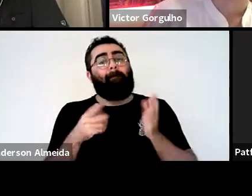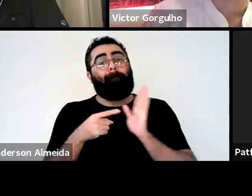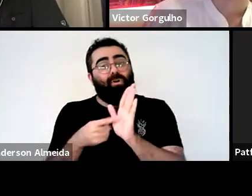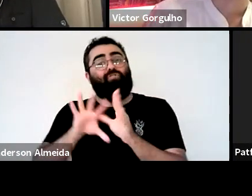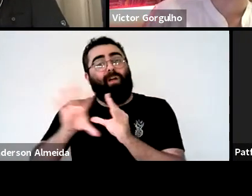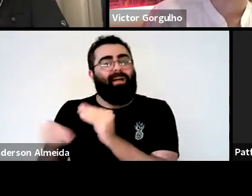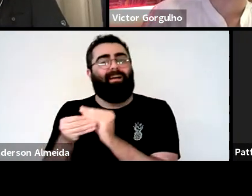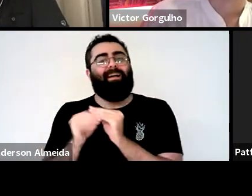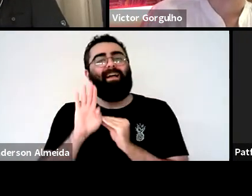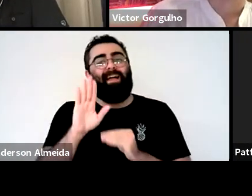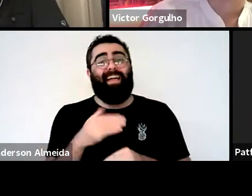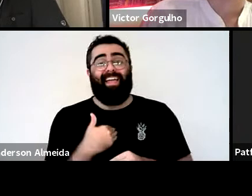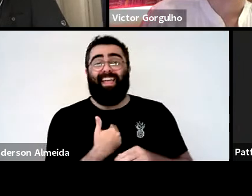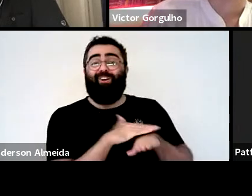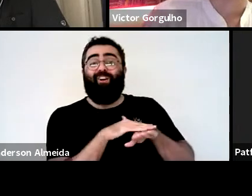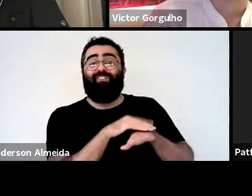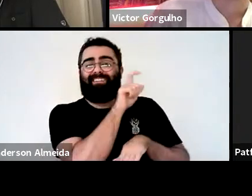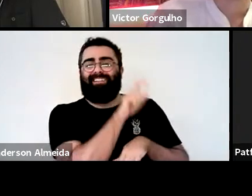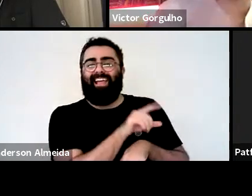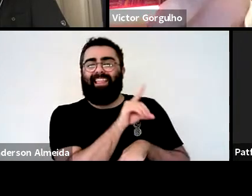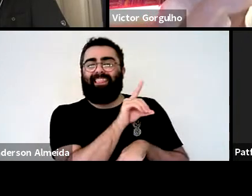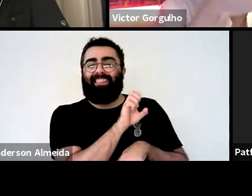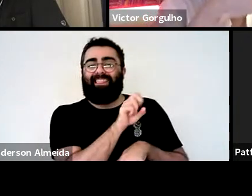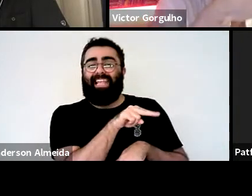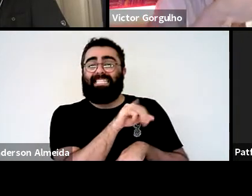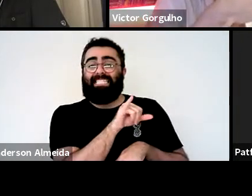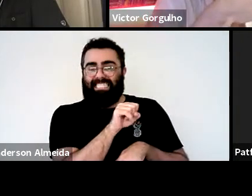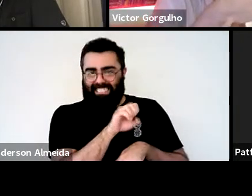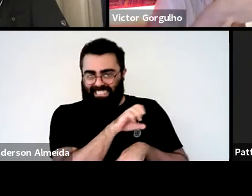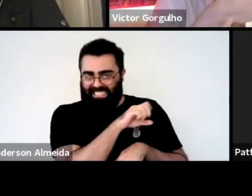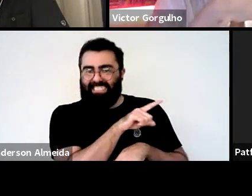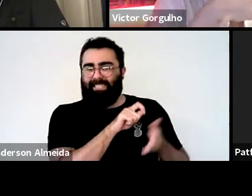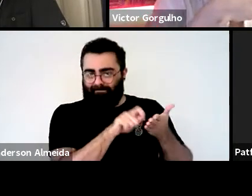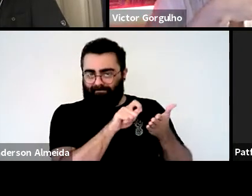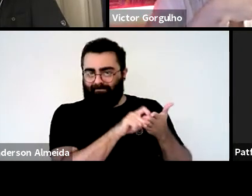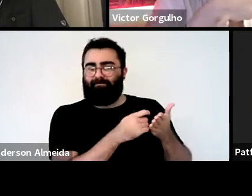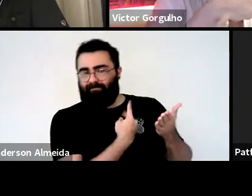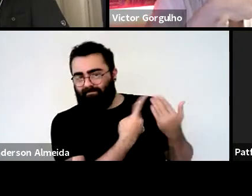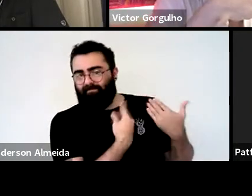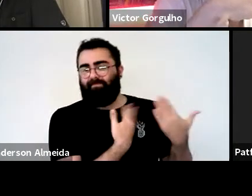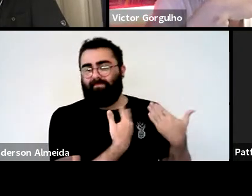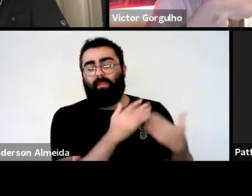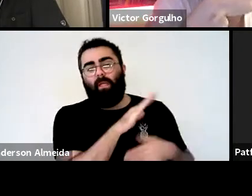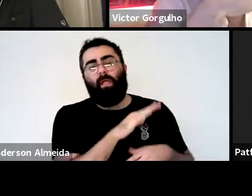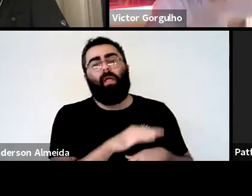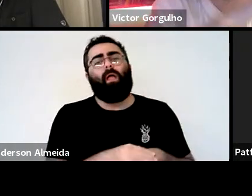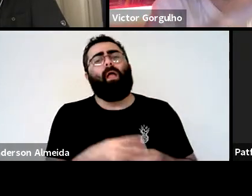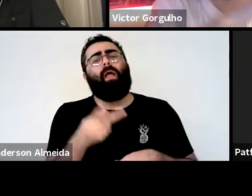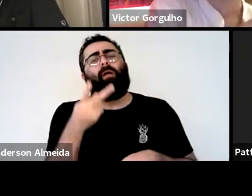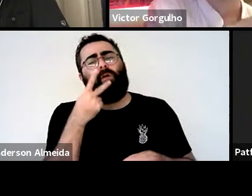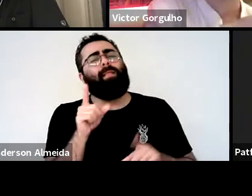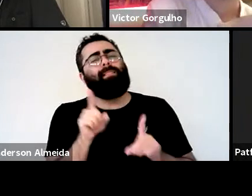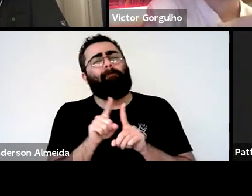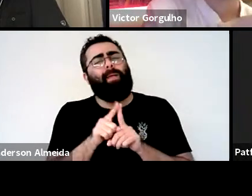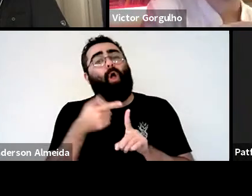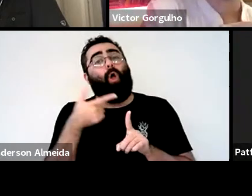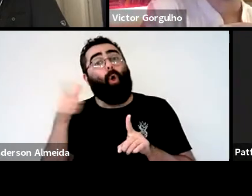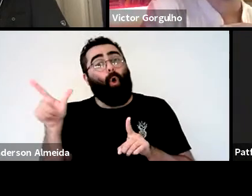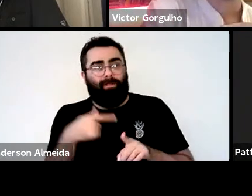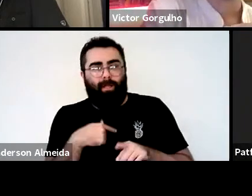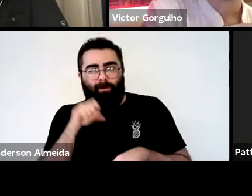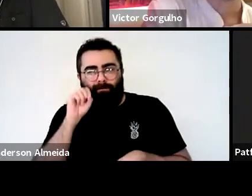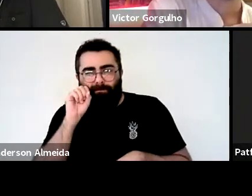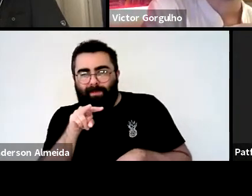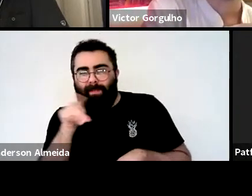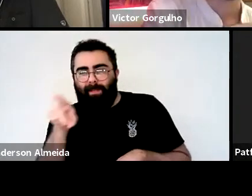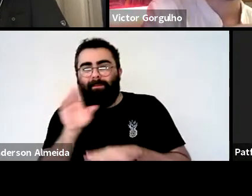assim, mas tem outro dado no trabalho, que quando eu assisti, ela também assistiu por vídeo, ela falou assim, tem outro dado que quando assisti o trabalho,